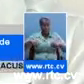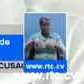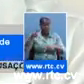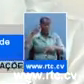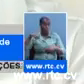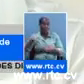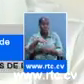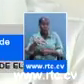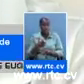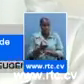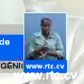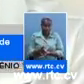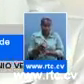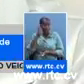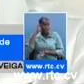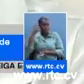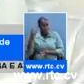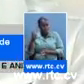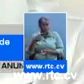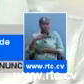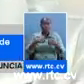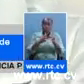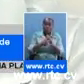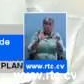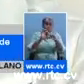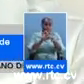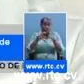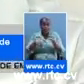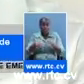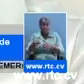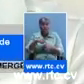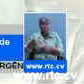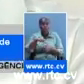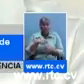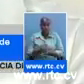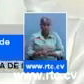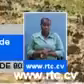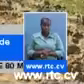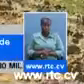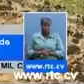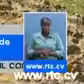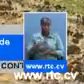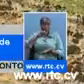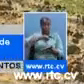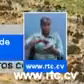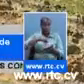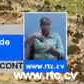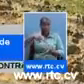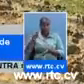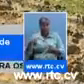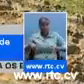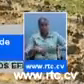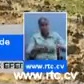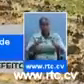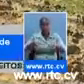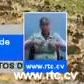que provavelmente tudo está ligado com essa zona, com este centro da praia, que é a Avenida Cidade de Lisboa. Há